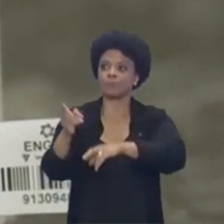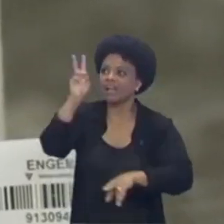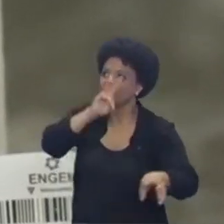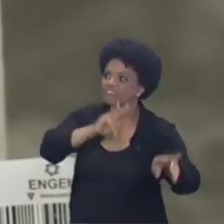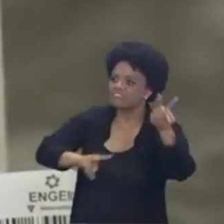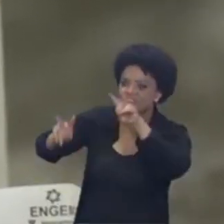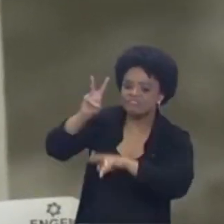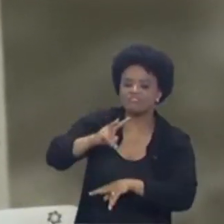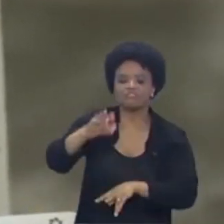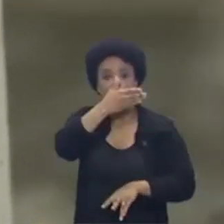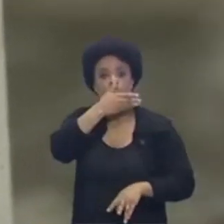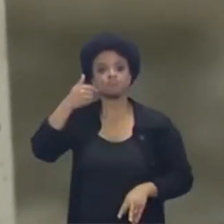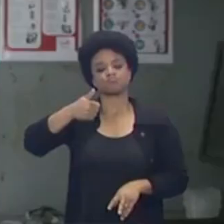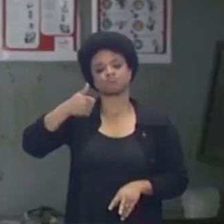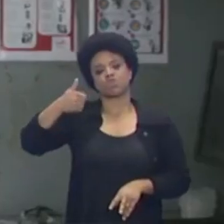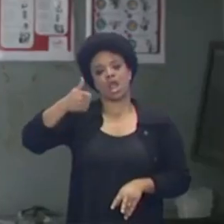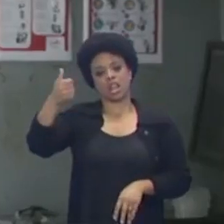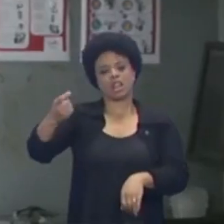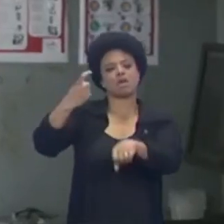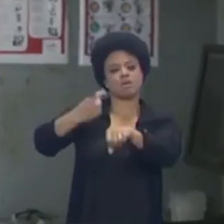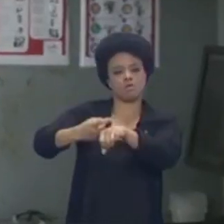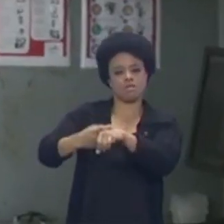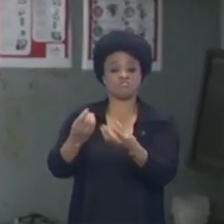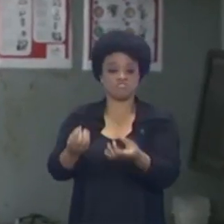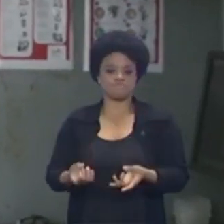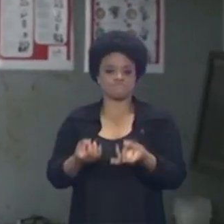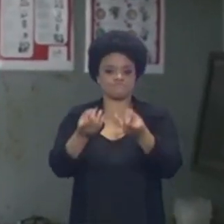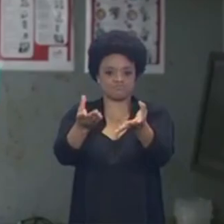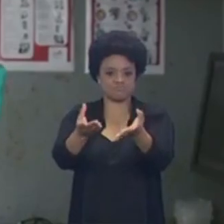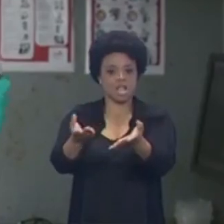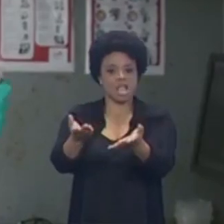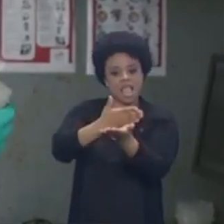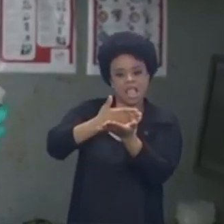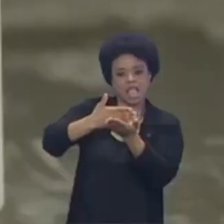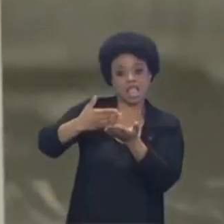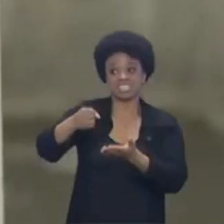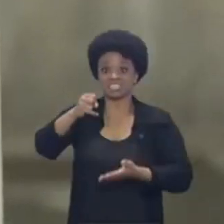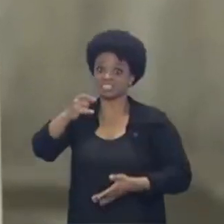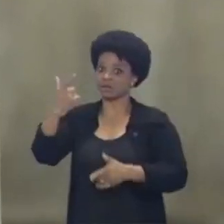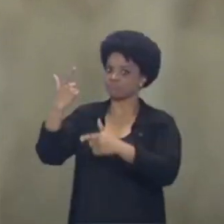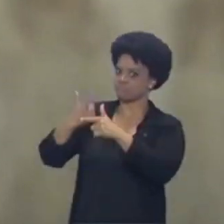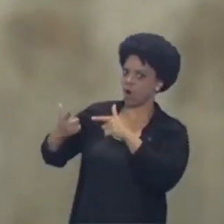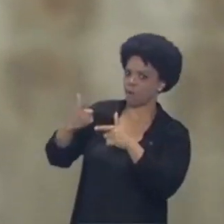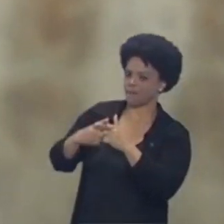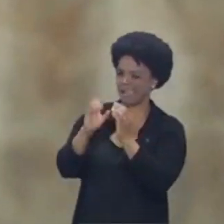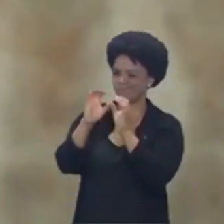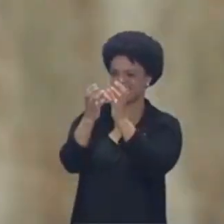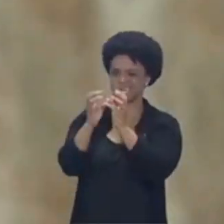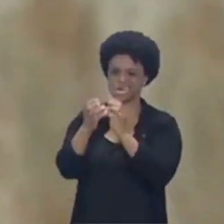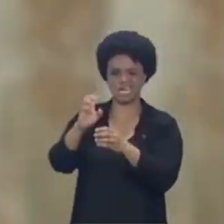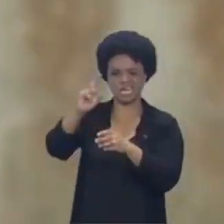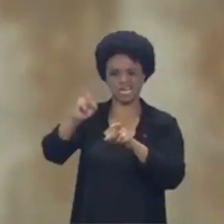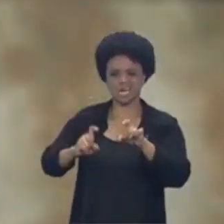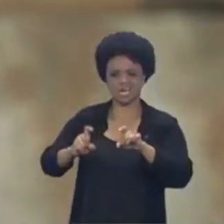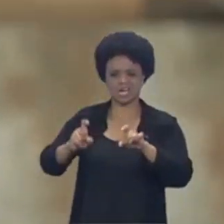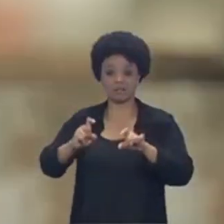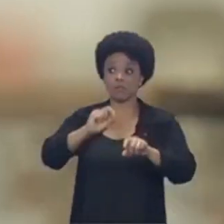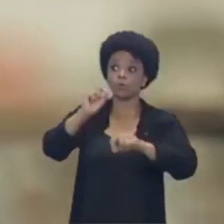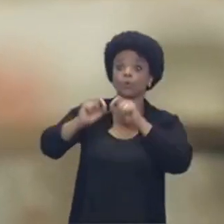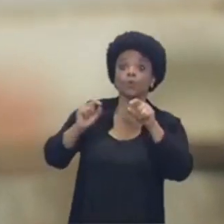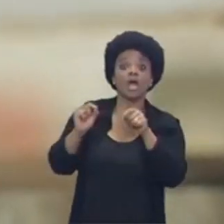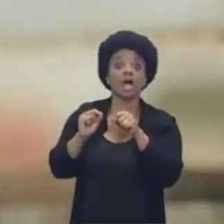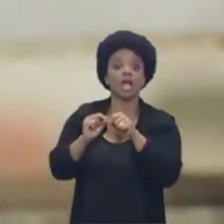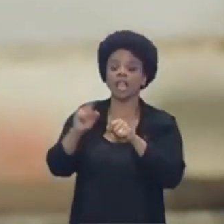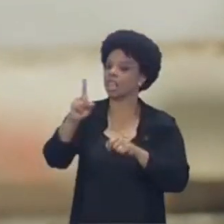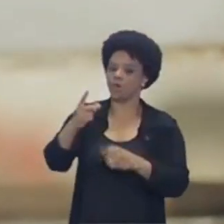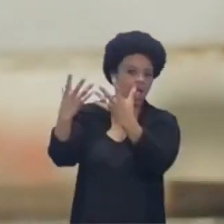qualidade do concreto que já foi entregue. Inicialmente, havendo qualquer anomalia, o produto não é aceito para o ensaio de